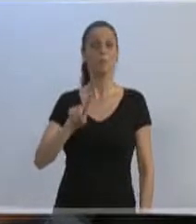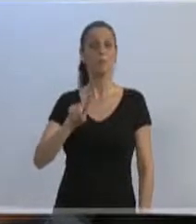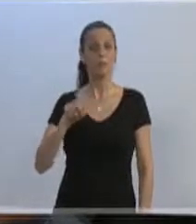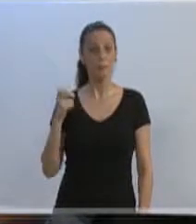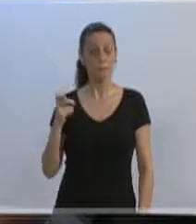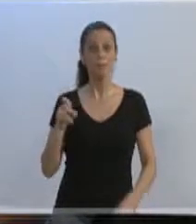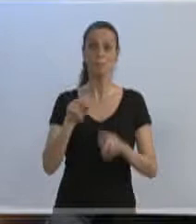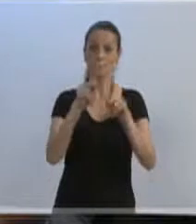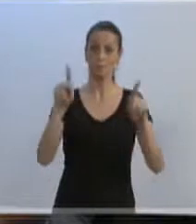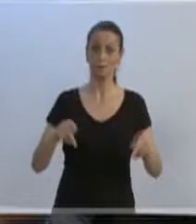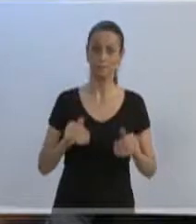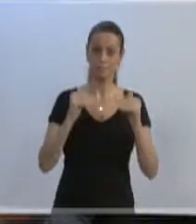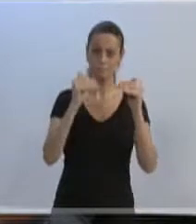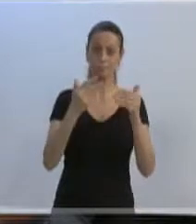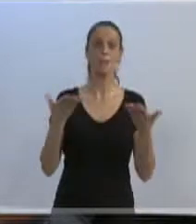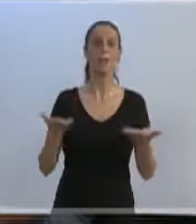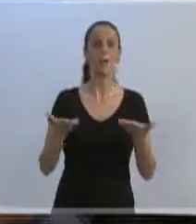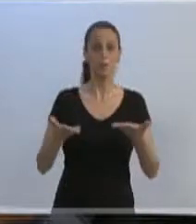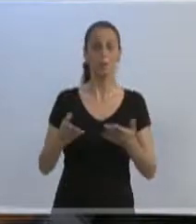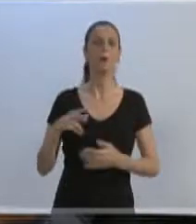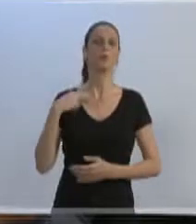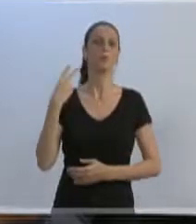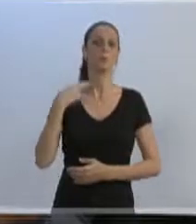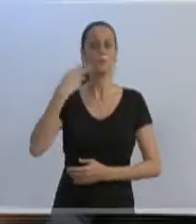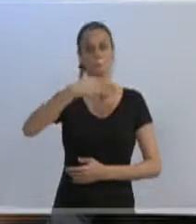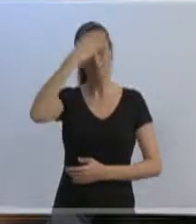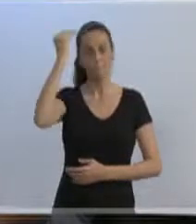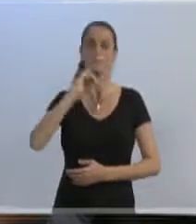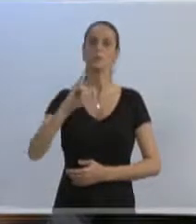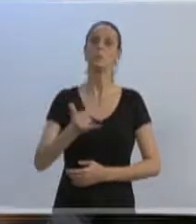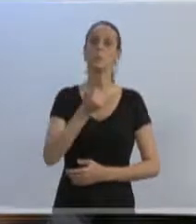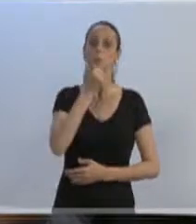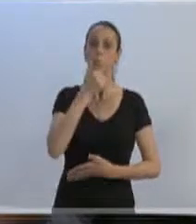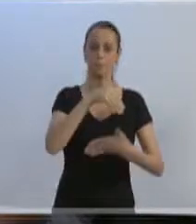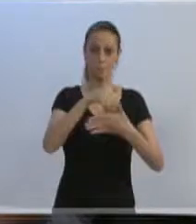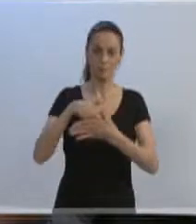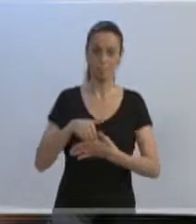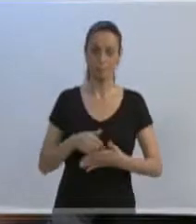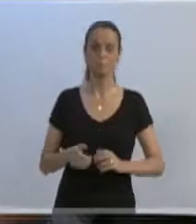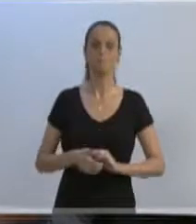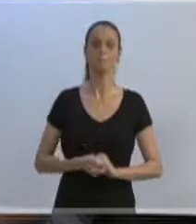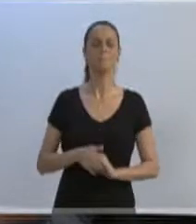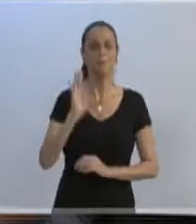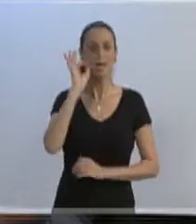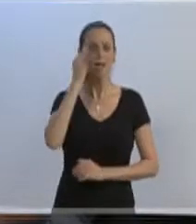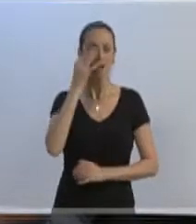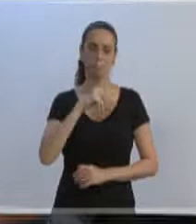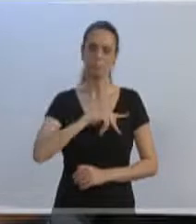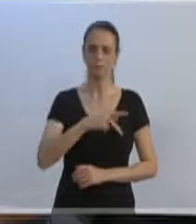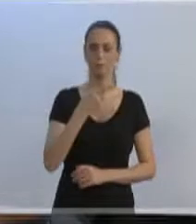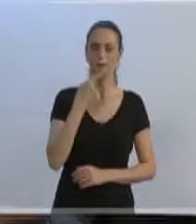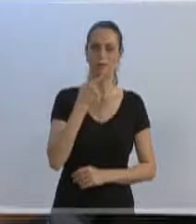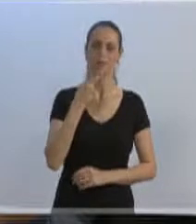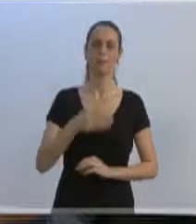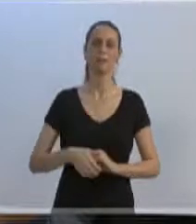casa na verdade justificativa de voto o vereador alexandre matias muito muito rapidamente presidente